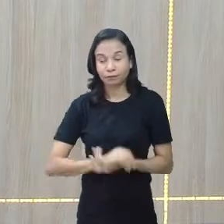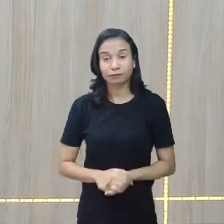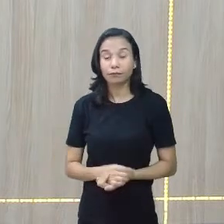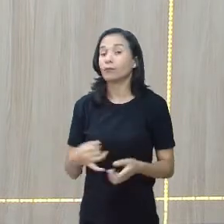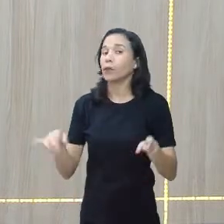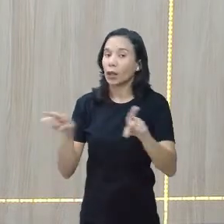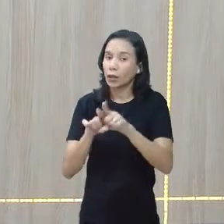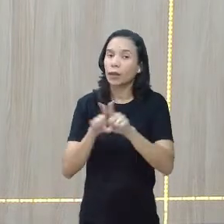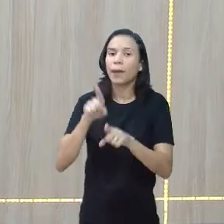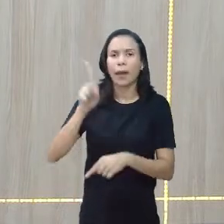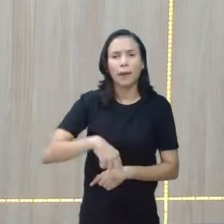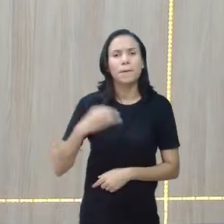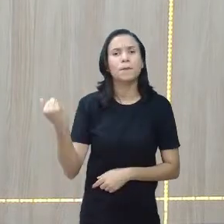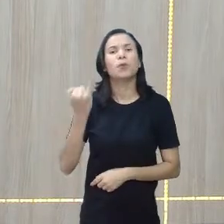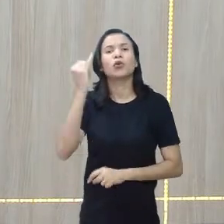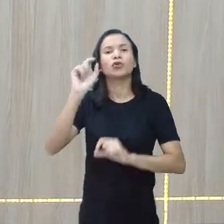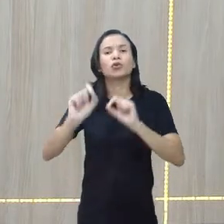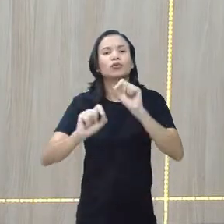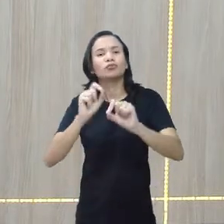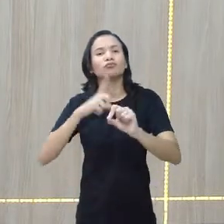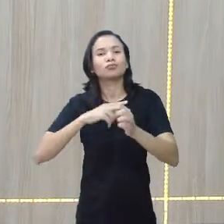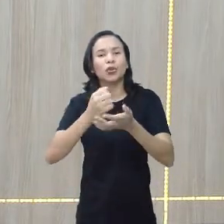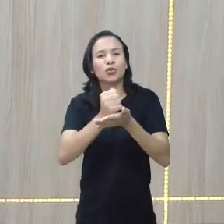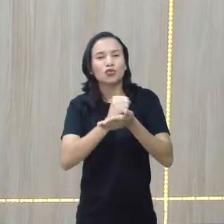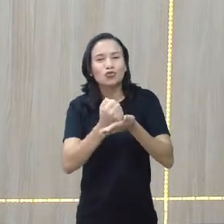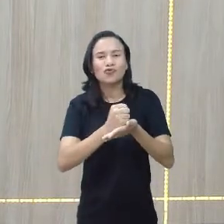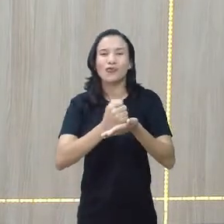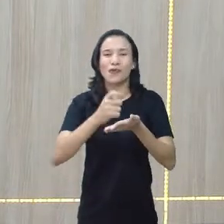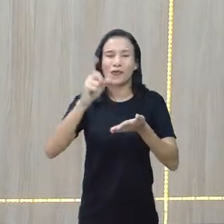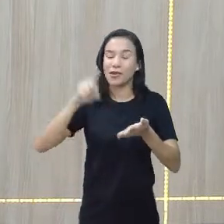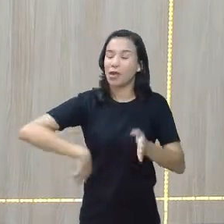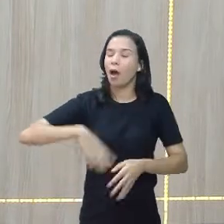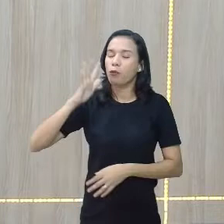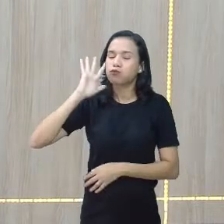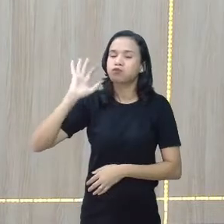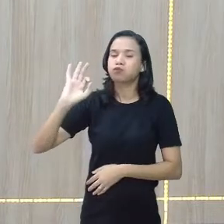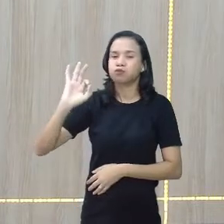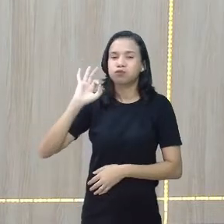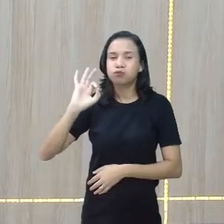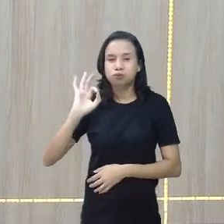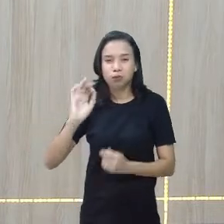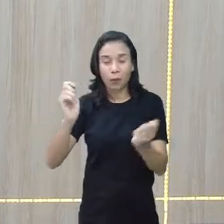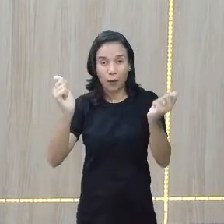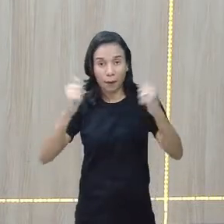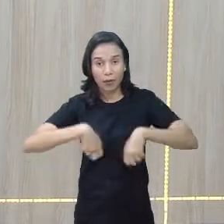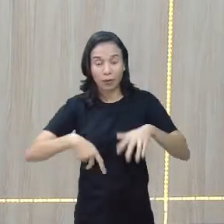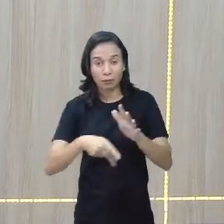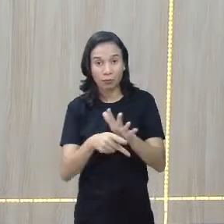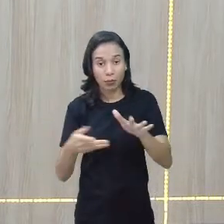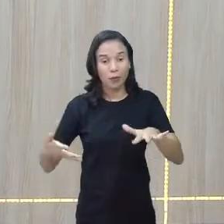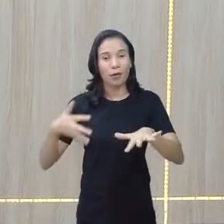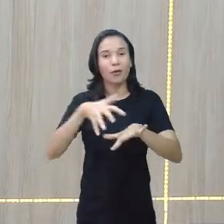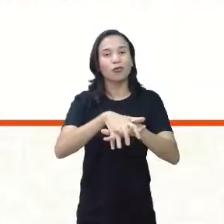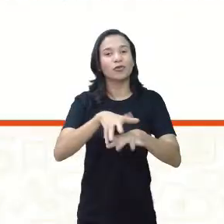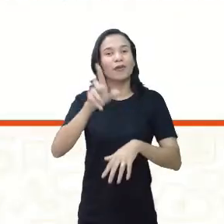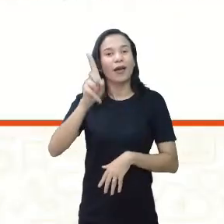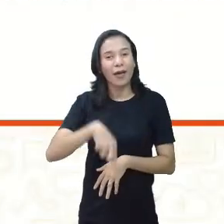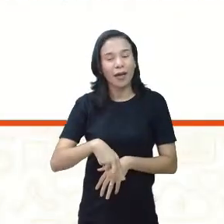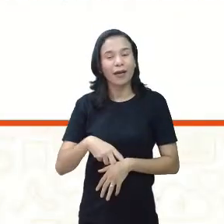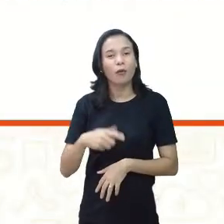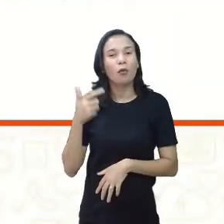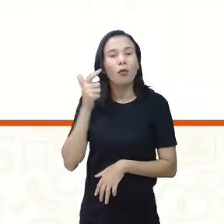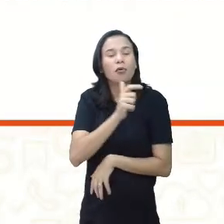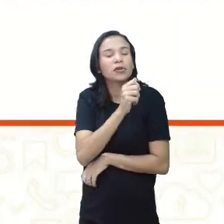Outro aspecto importante que os jogos têm, que são excelentes potenciais inclusivos, é a possibilidade